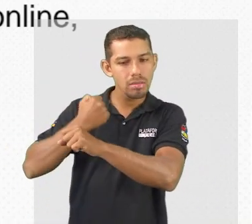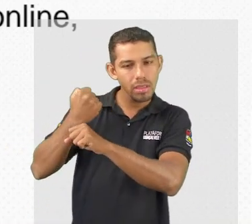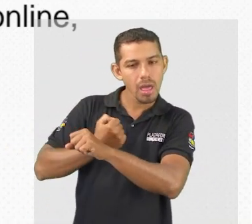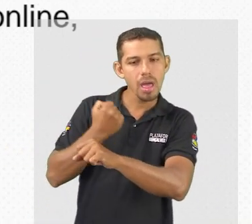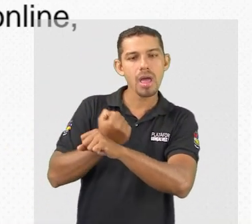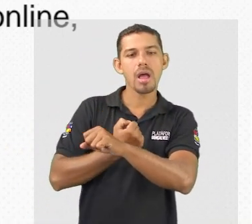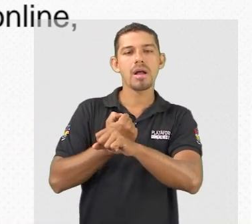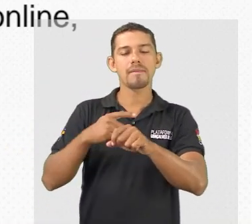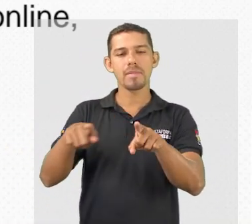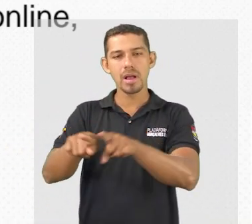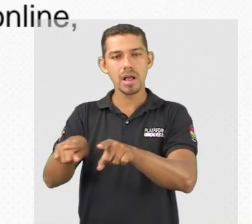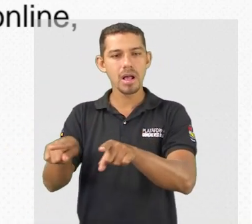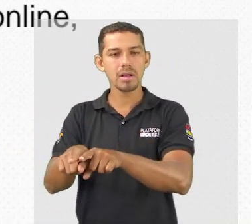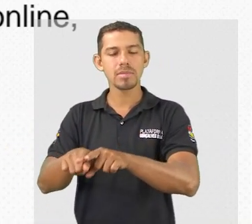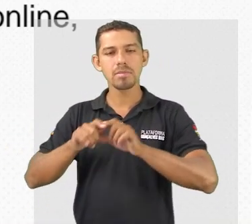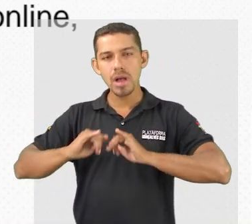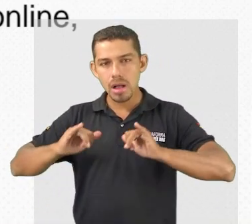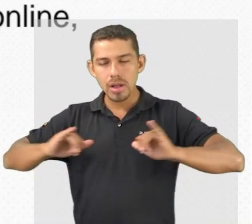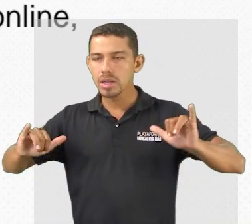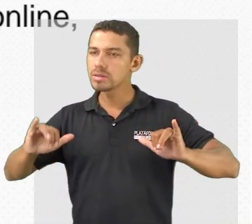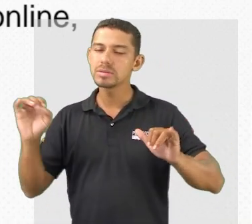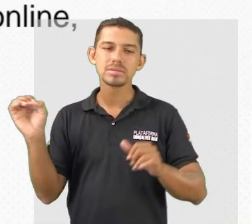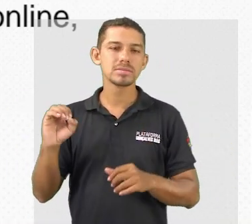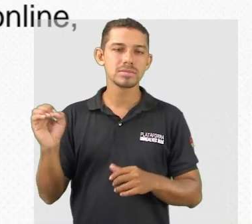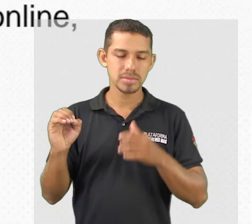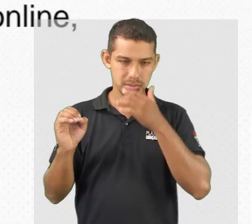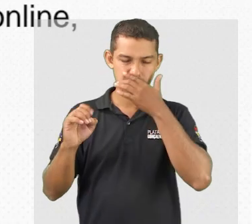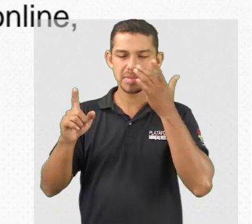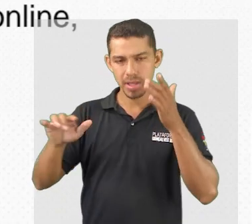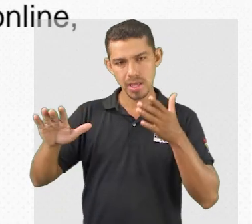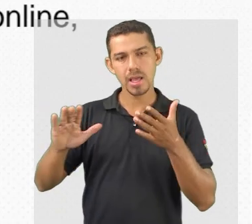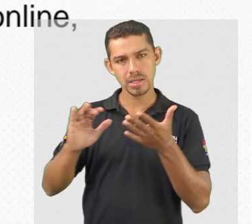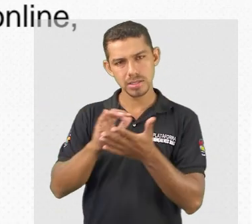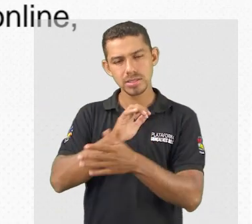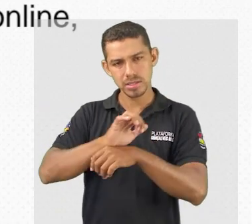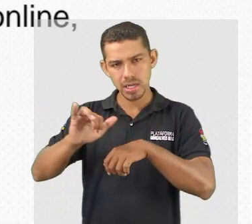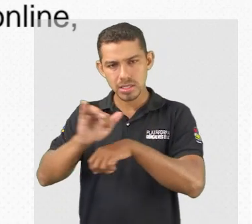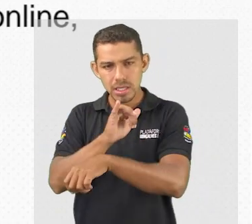fazer manifestação, passeata, que foram estratégias